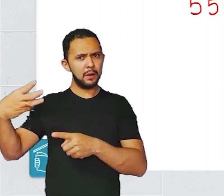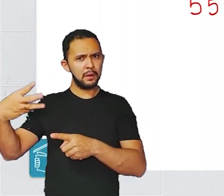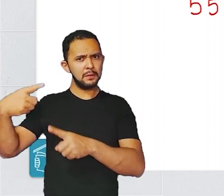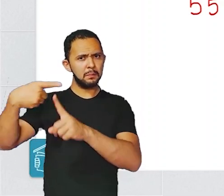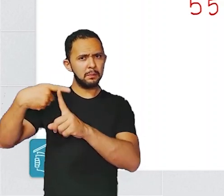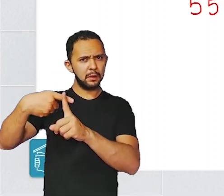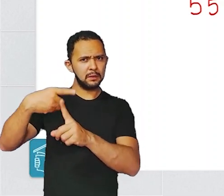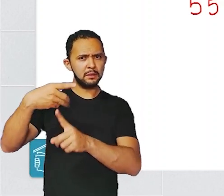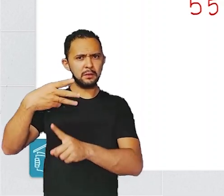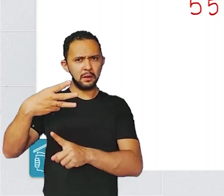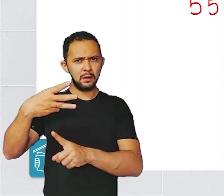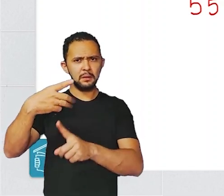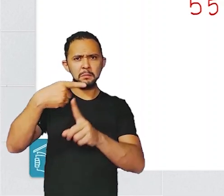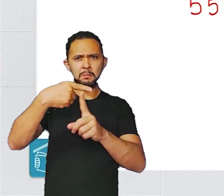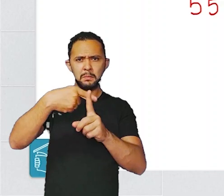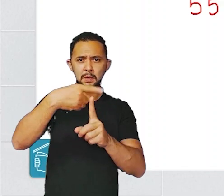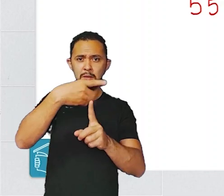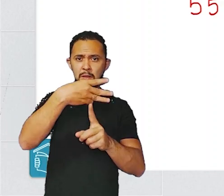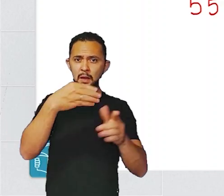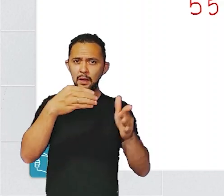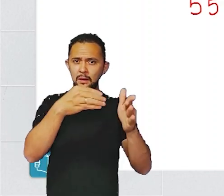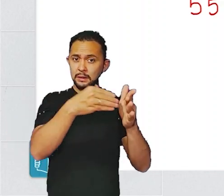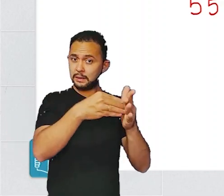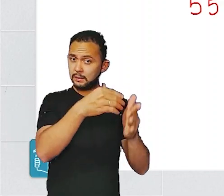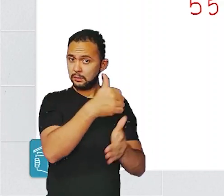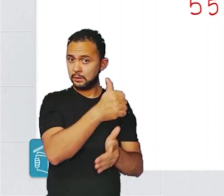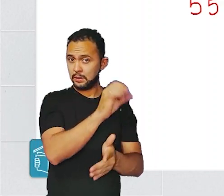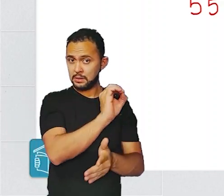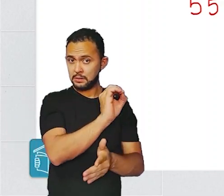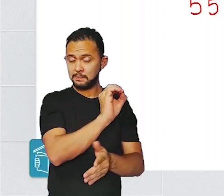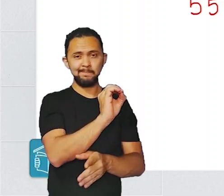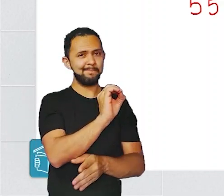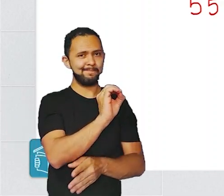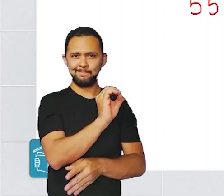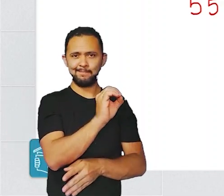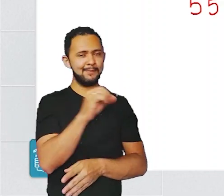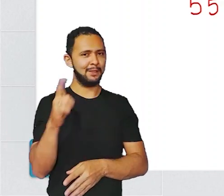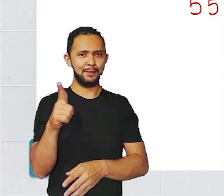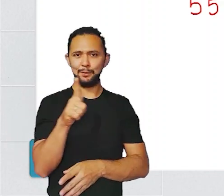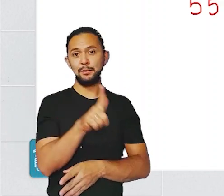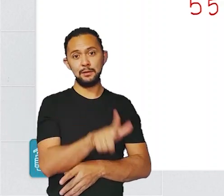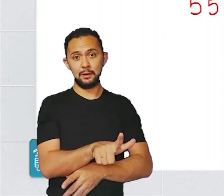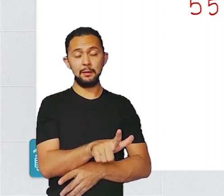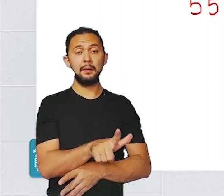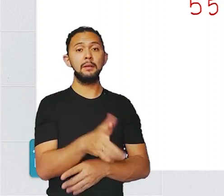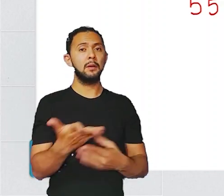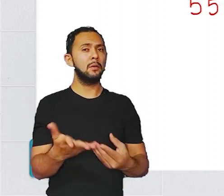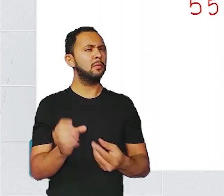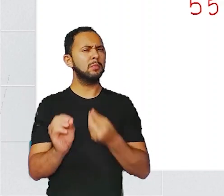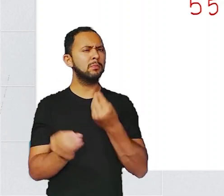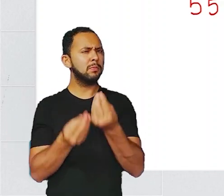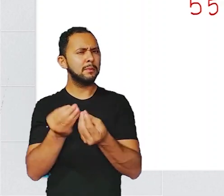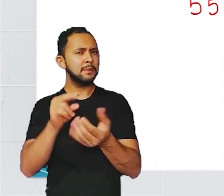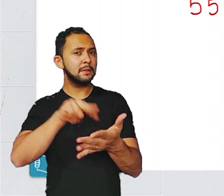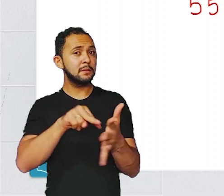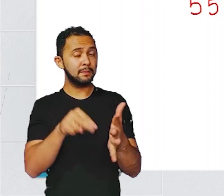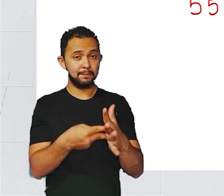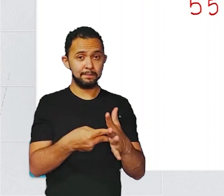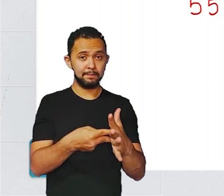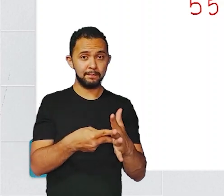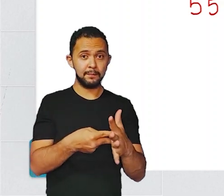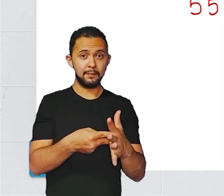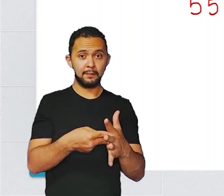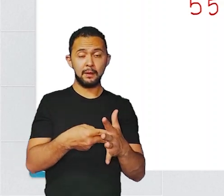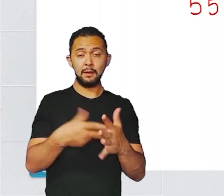começando do 3, de tal modo que você chegue exatamente no 10. O que é que isso significa, professor? Por que o senhor está falando isso? Porque é o